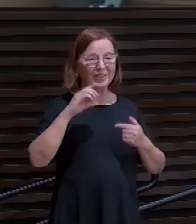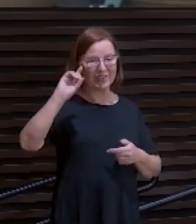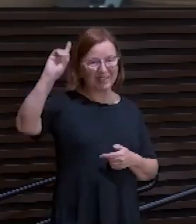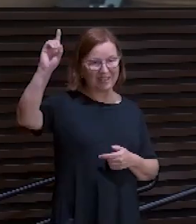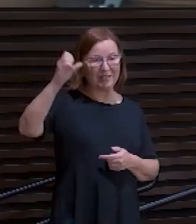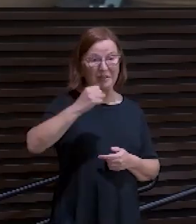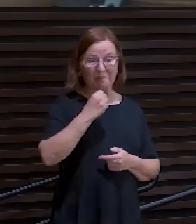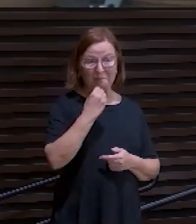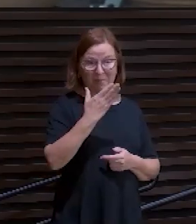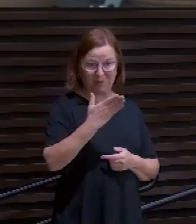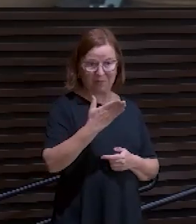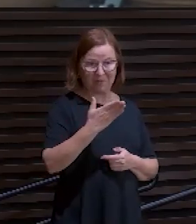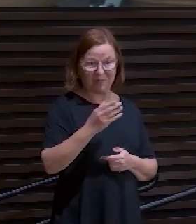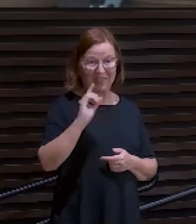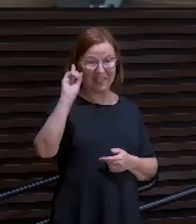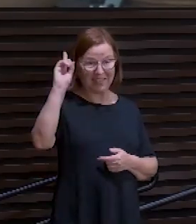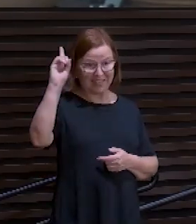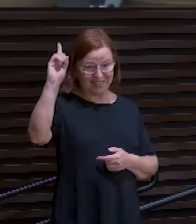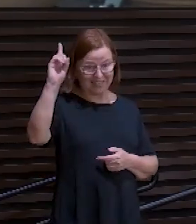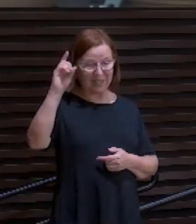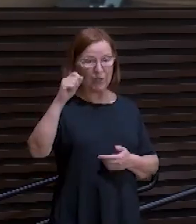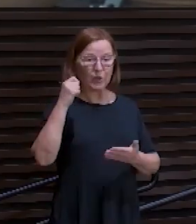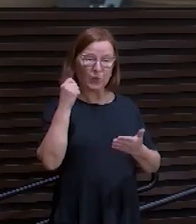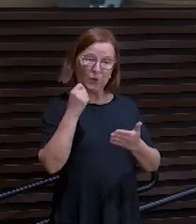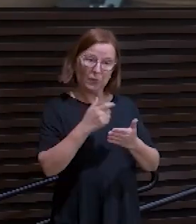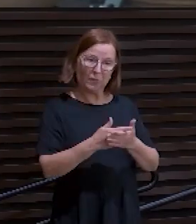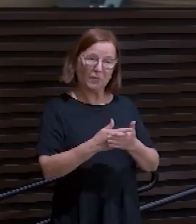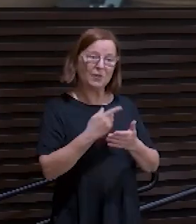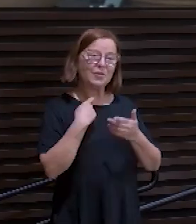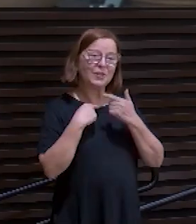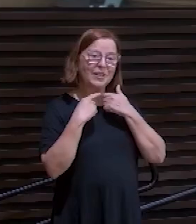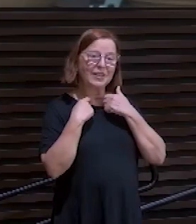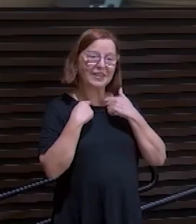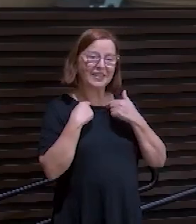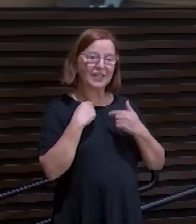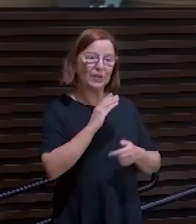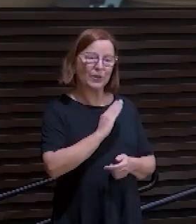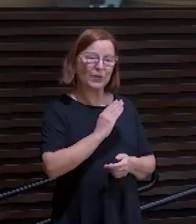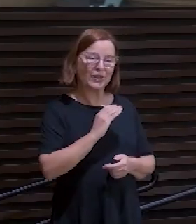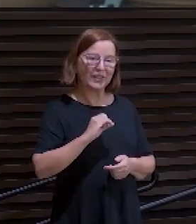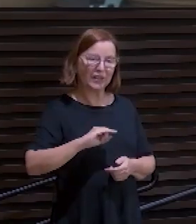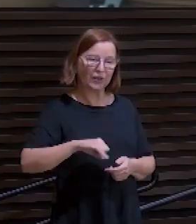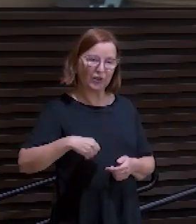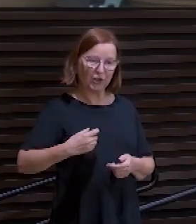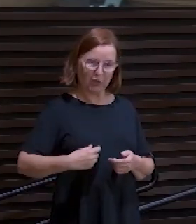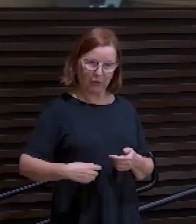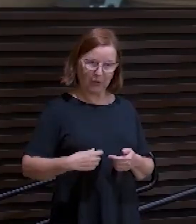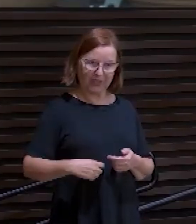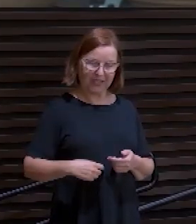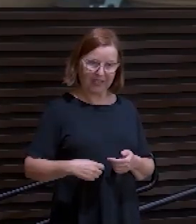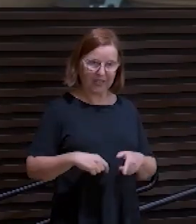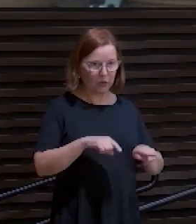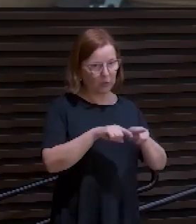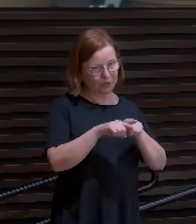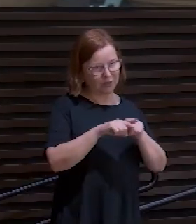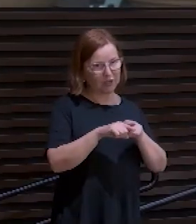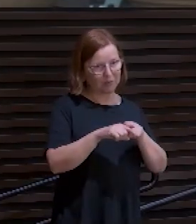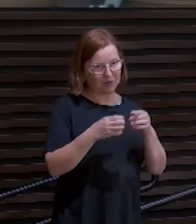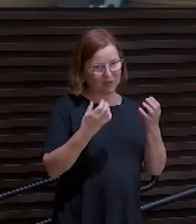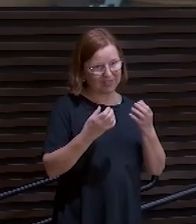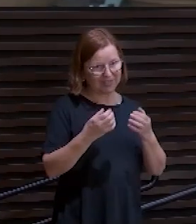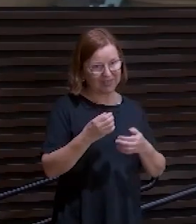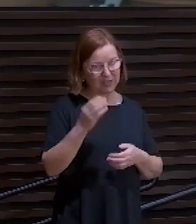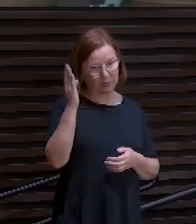E Ele cumpriu os intentos do seu coração. Vocês queriam o mal, mas Deus queria o